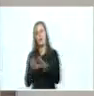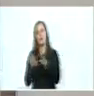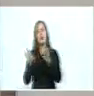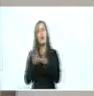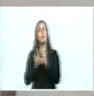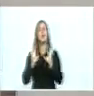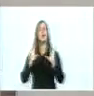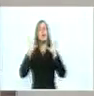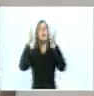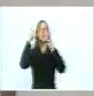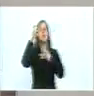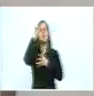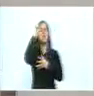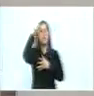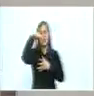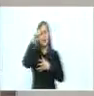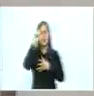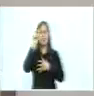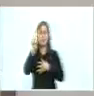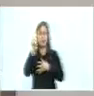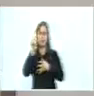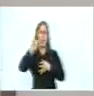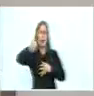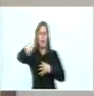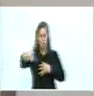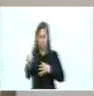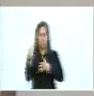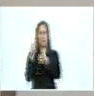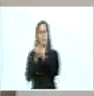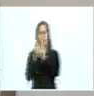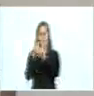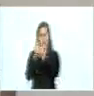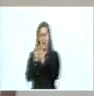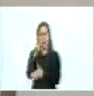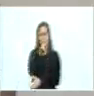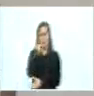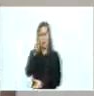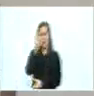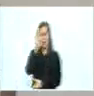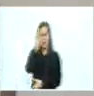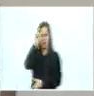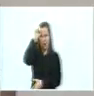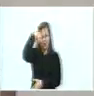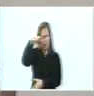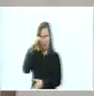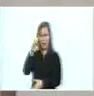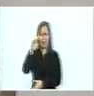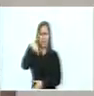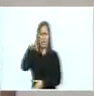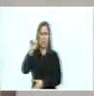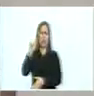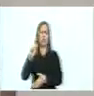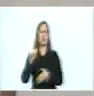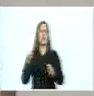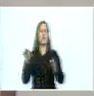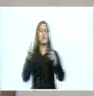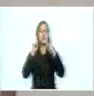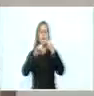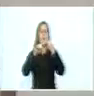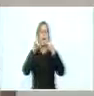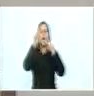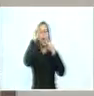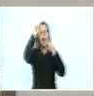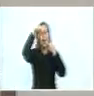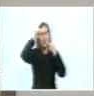pelo Census, e aí também aproveito para parabenizar o professor Tancredo Almada, a Rosângela Fialho,